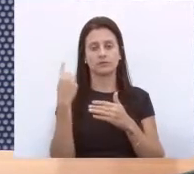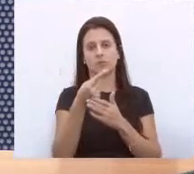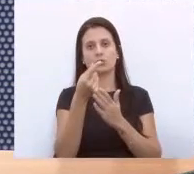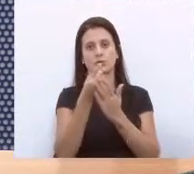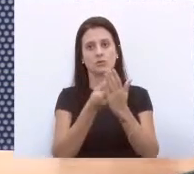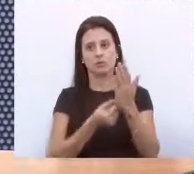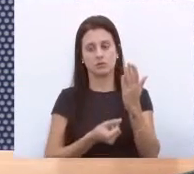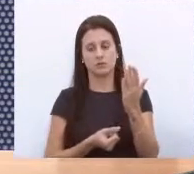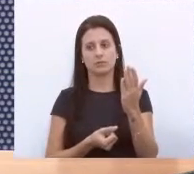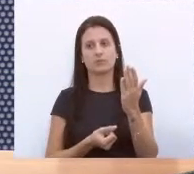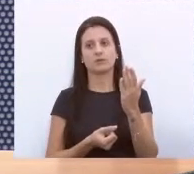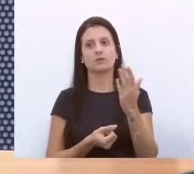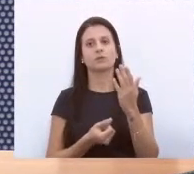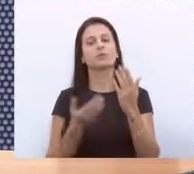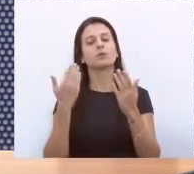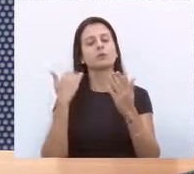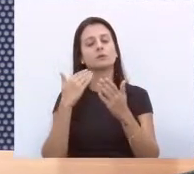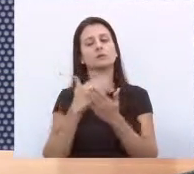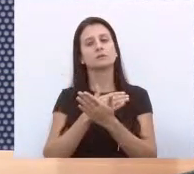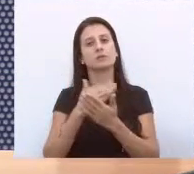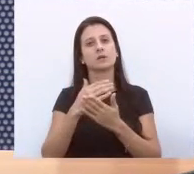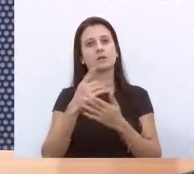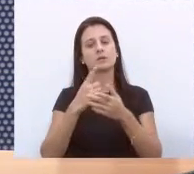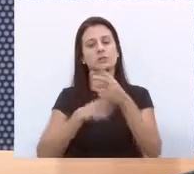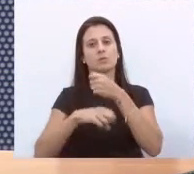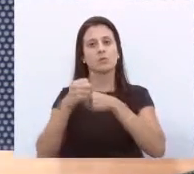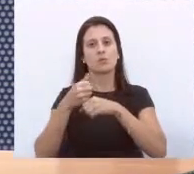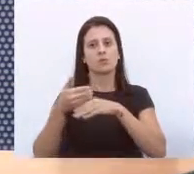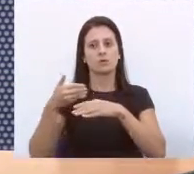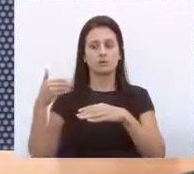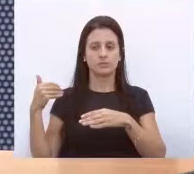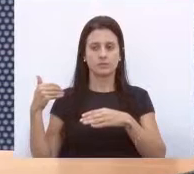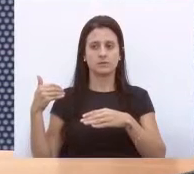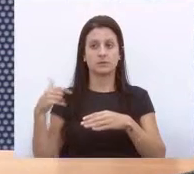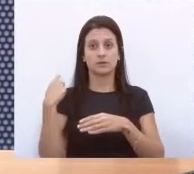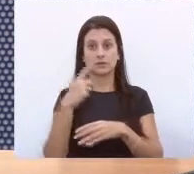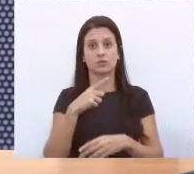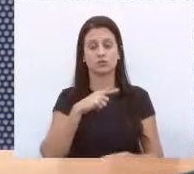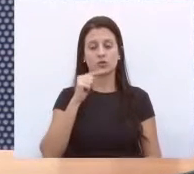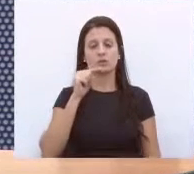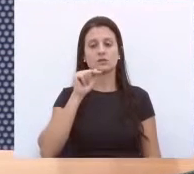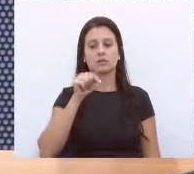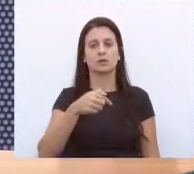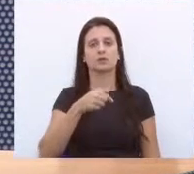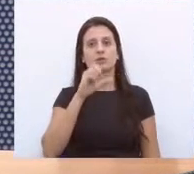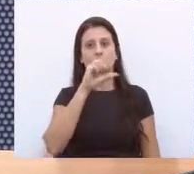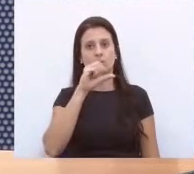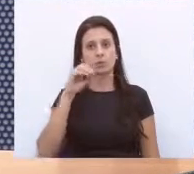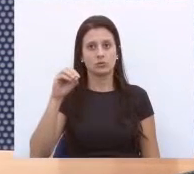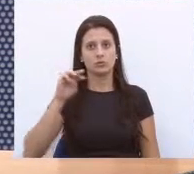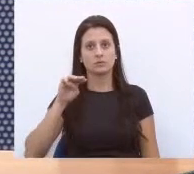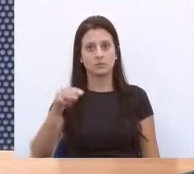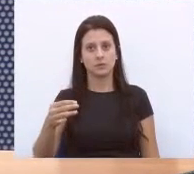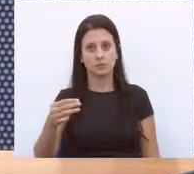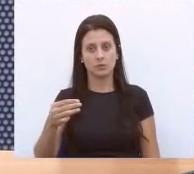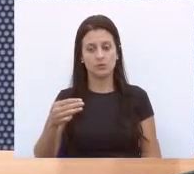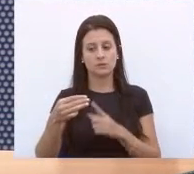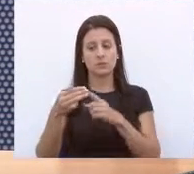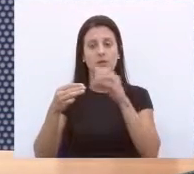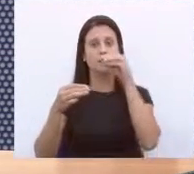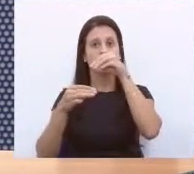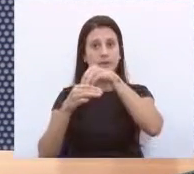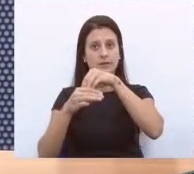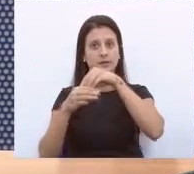né no início do ano passado como eu disse nós tínhamos 7 milhões e oitocentos e dentre esse custeio nós